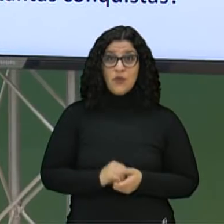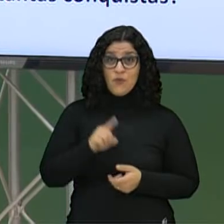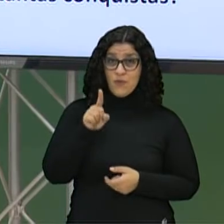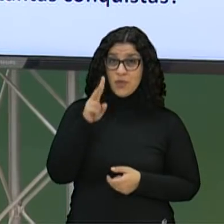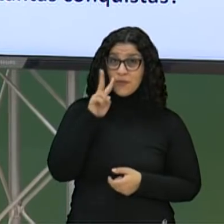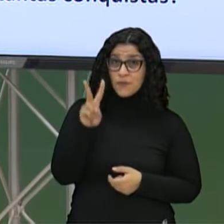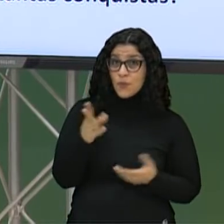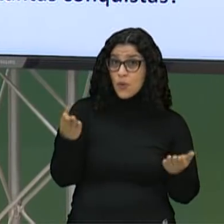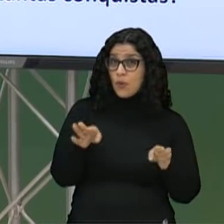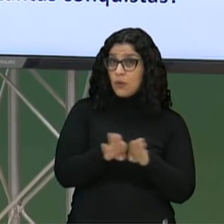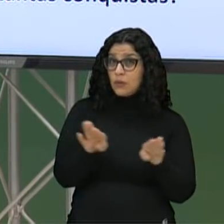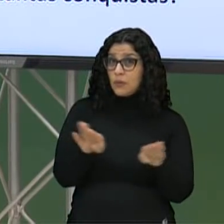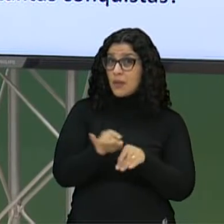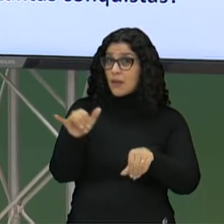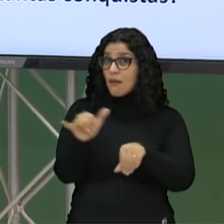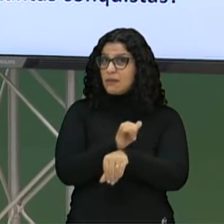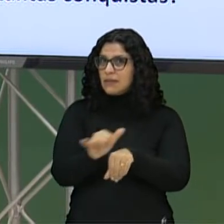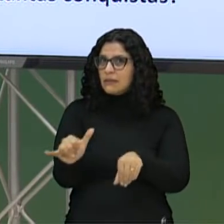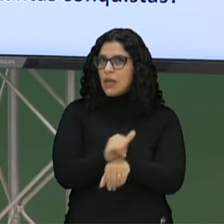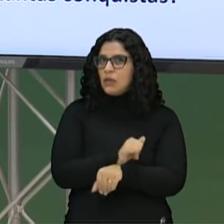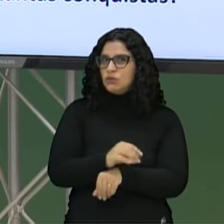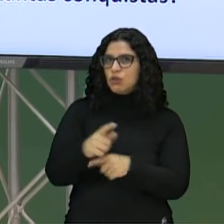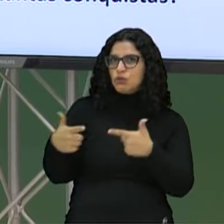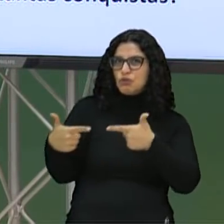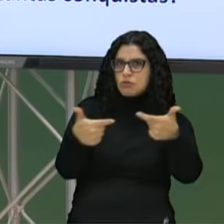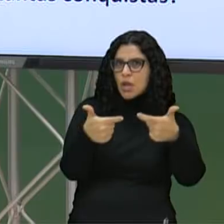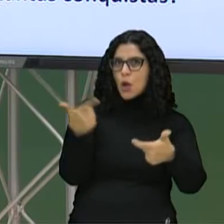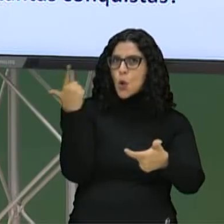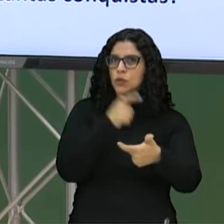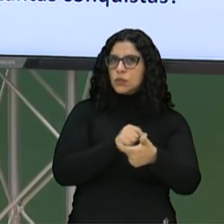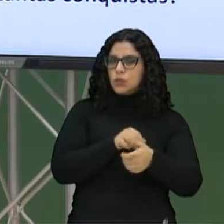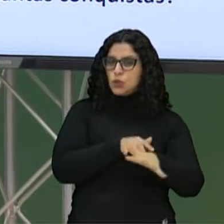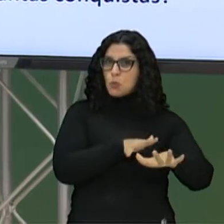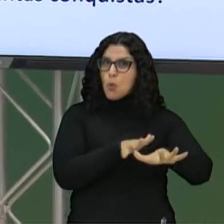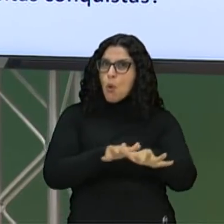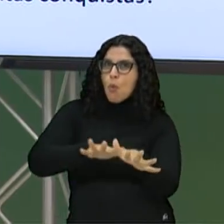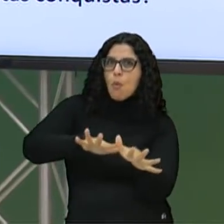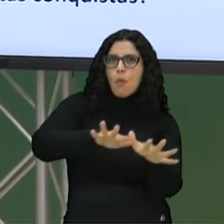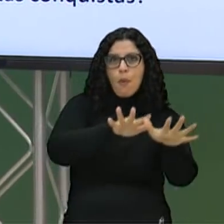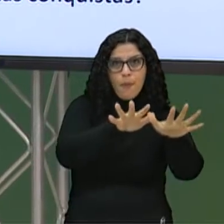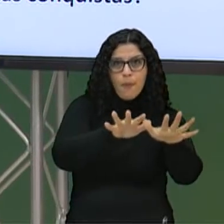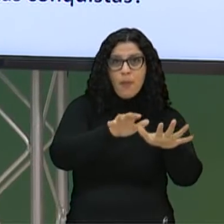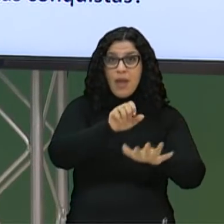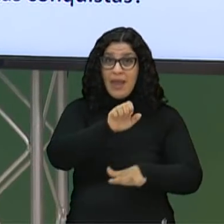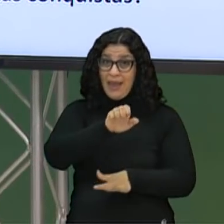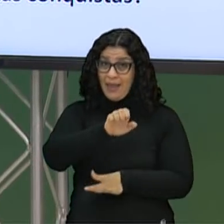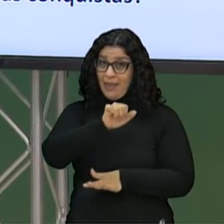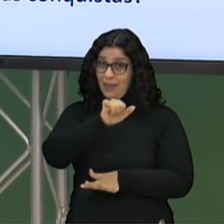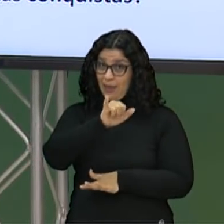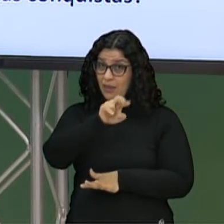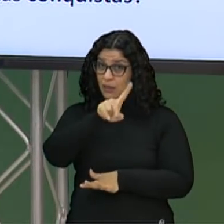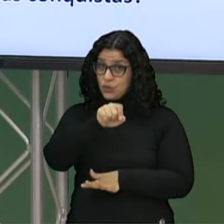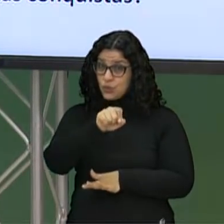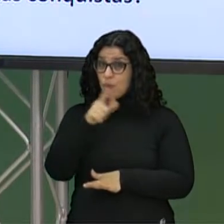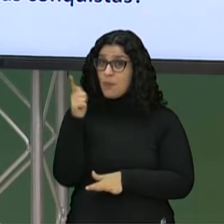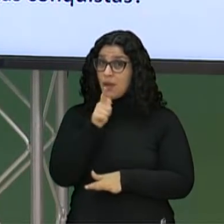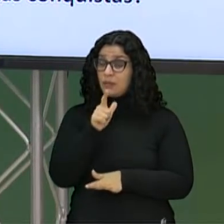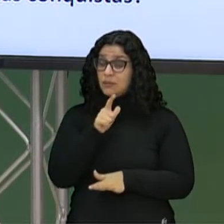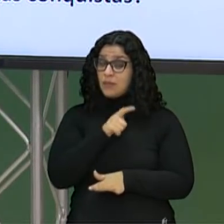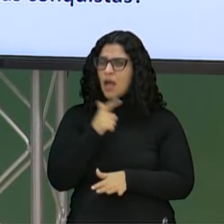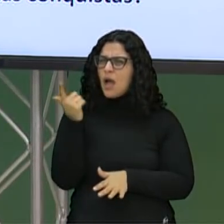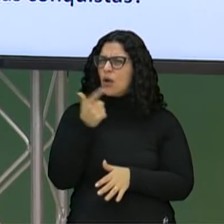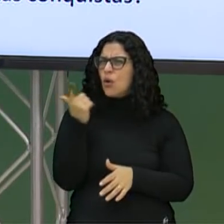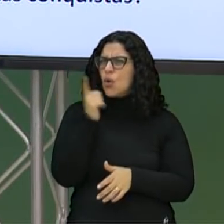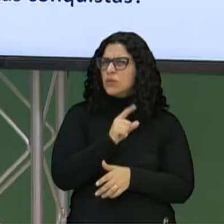Você viu então essas operações militares de sucesso do eixo. Mesmo com tanto sucesso militar, essas conquistas